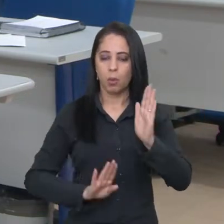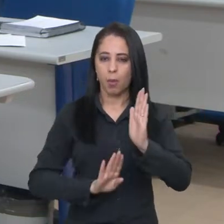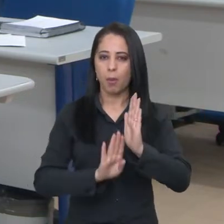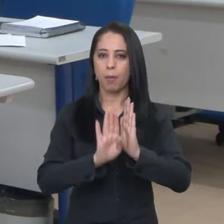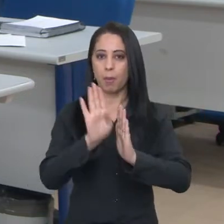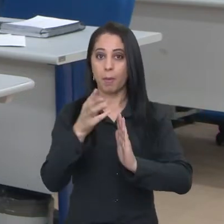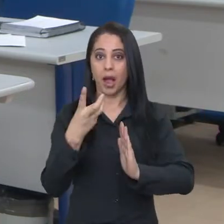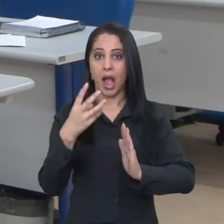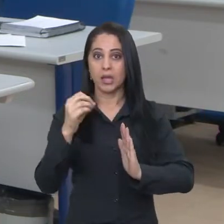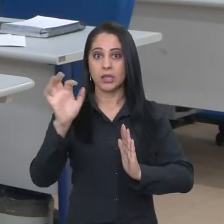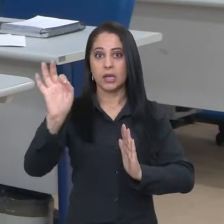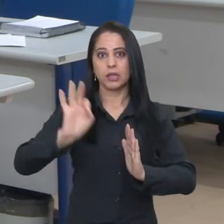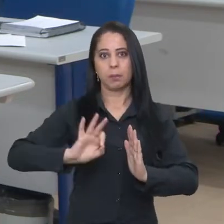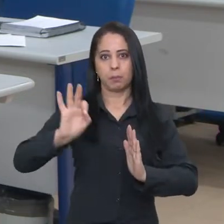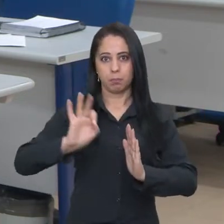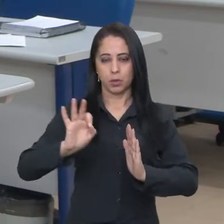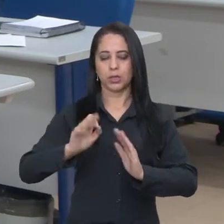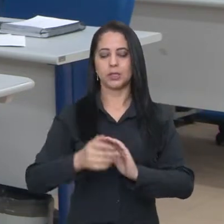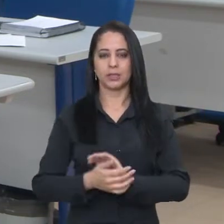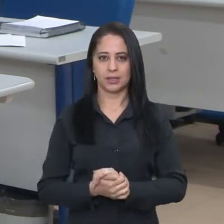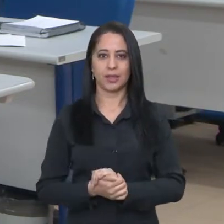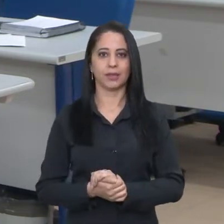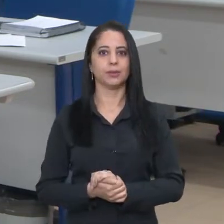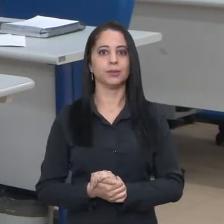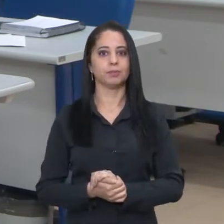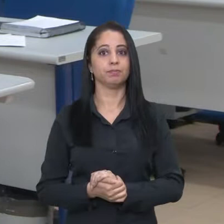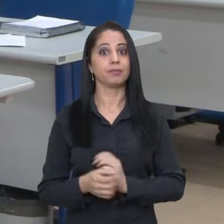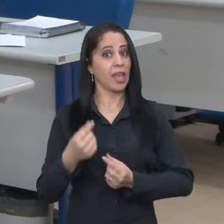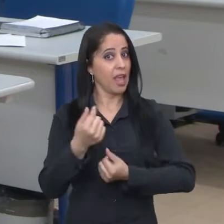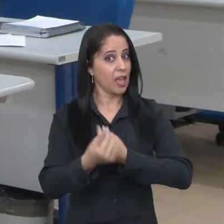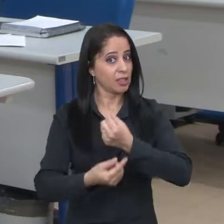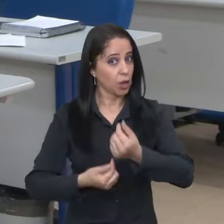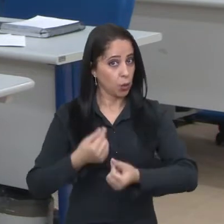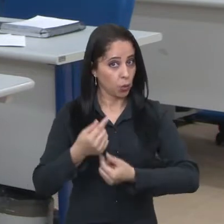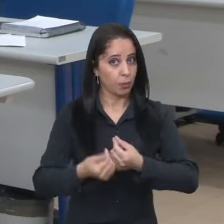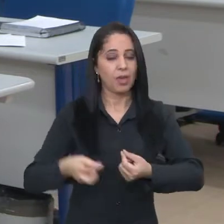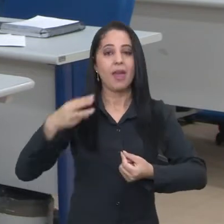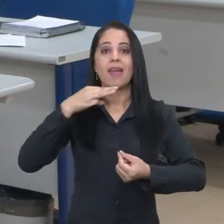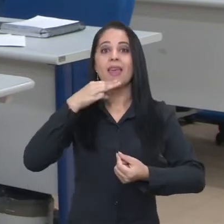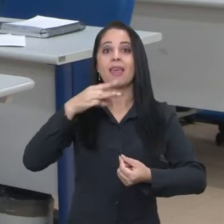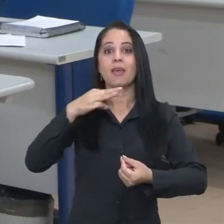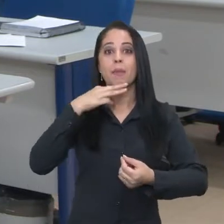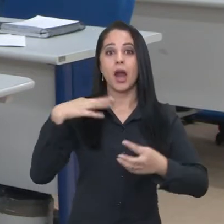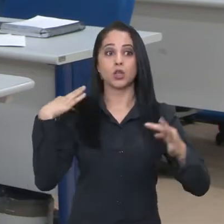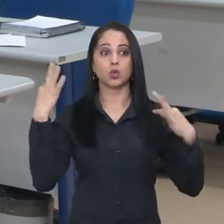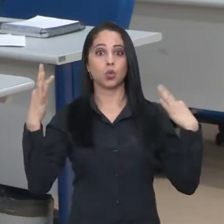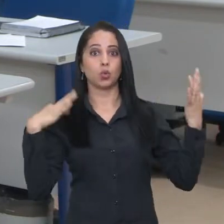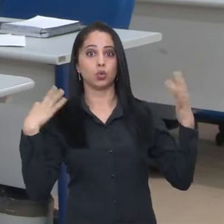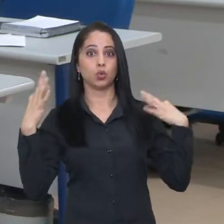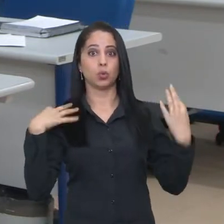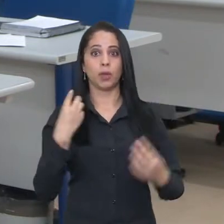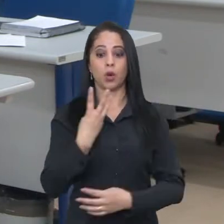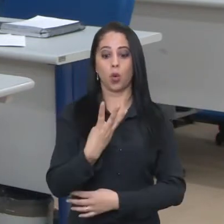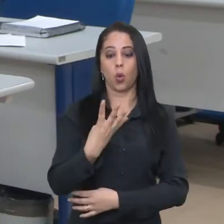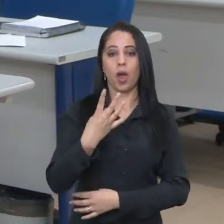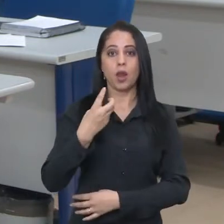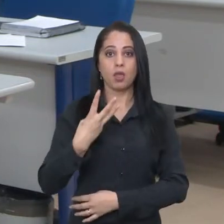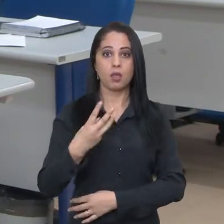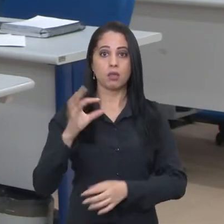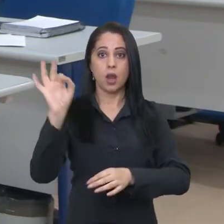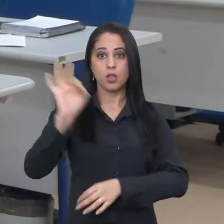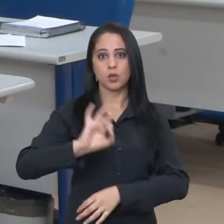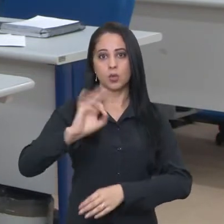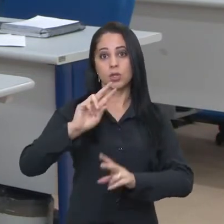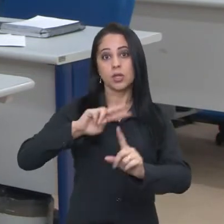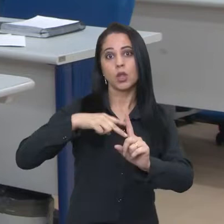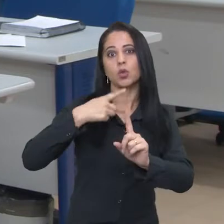mais de 80% nas atividades do setor. Pensando na economia, só em março, o turismo nacional faturou